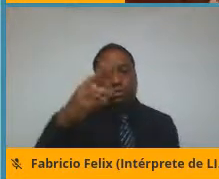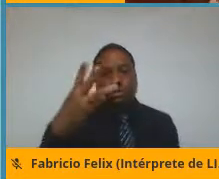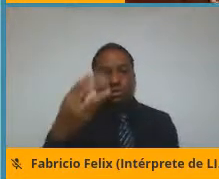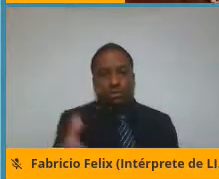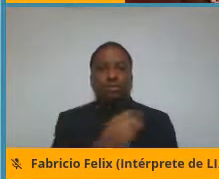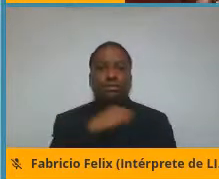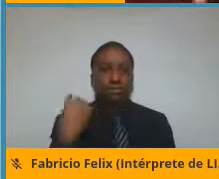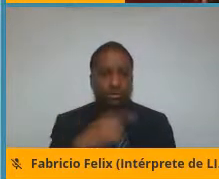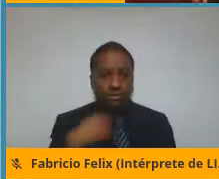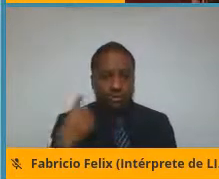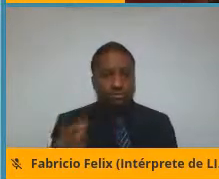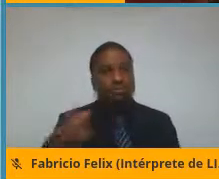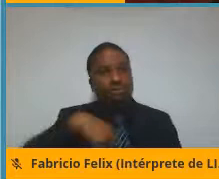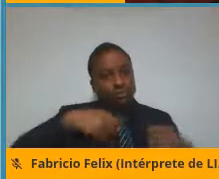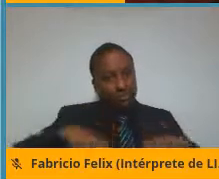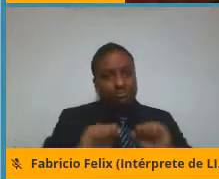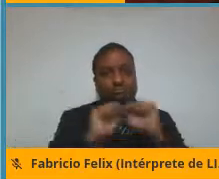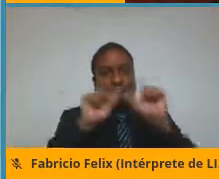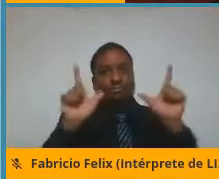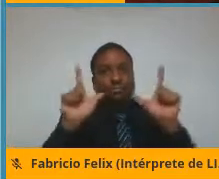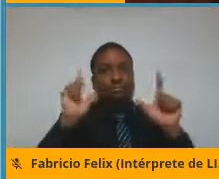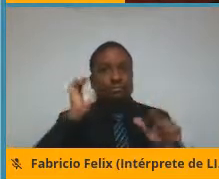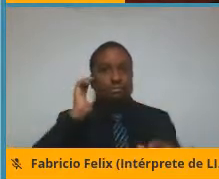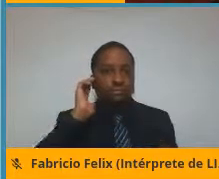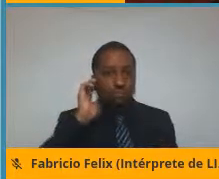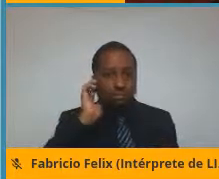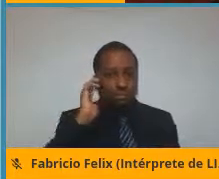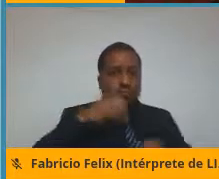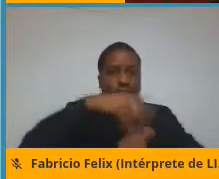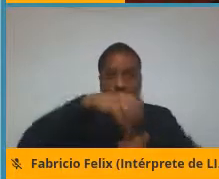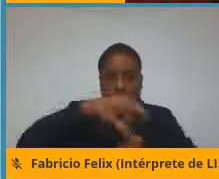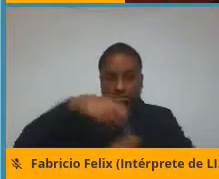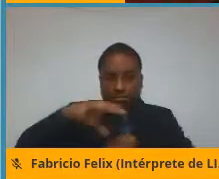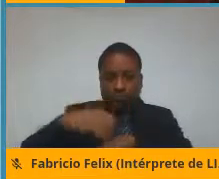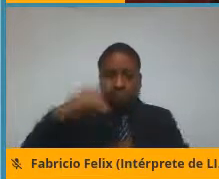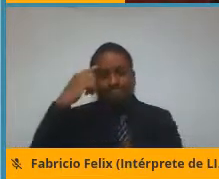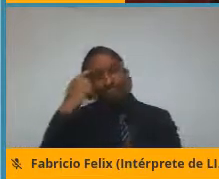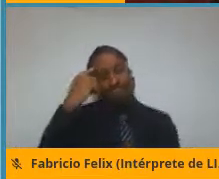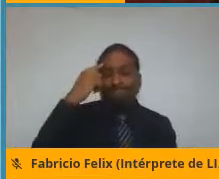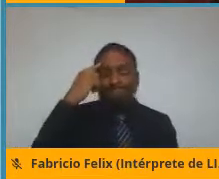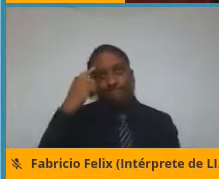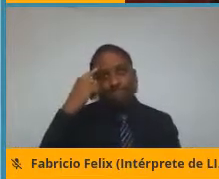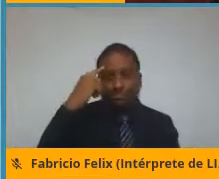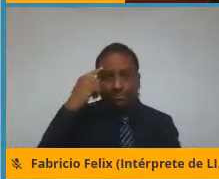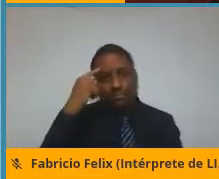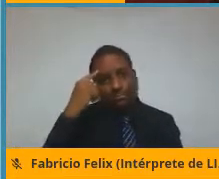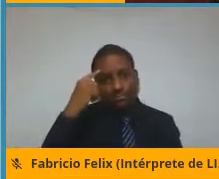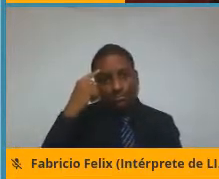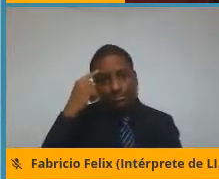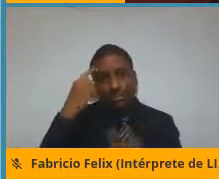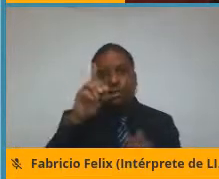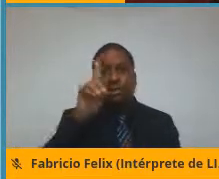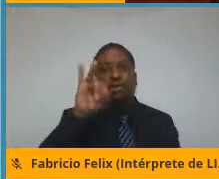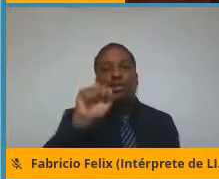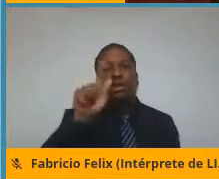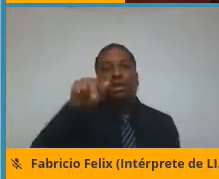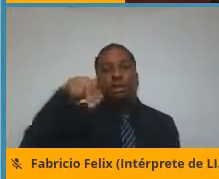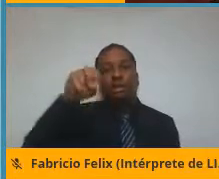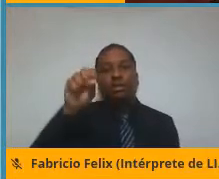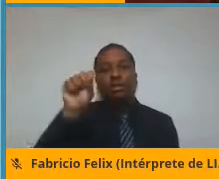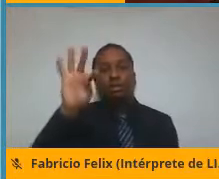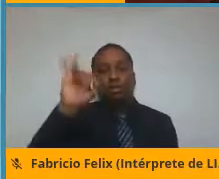ficar atentos ainda. E diante de tantas informações, a gente se pergunta assim, quais são as formas de diagnóstico? Como a gente